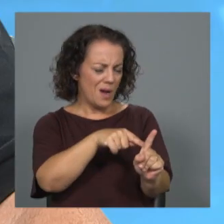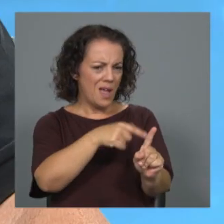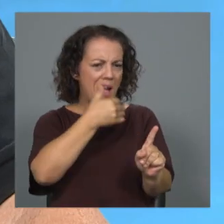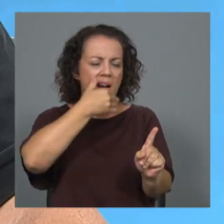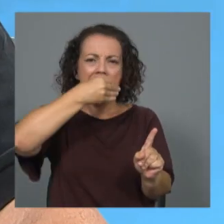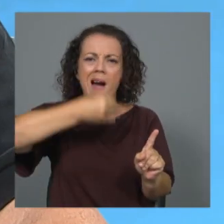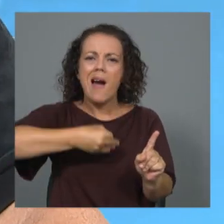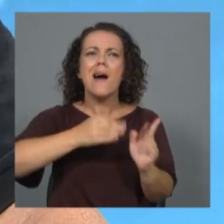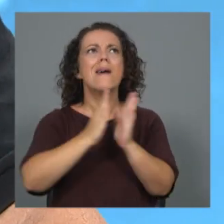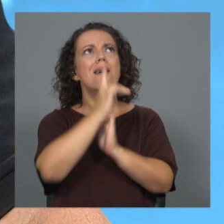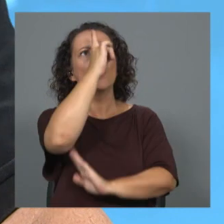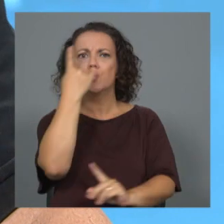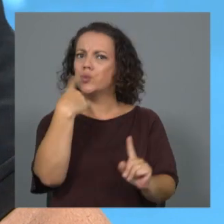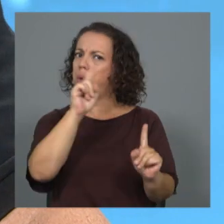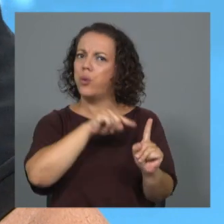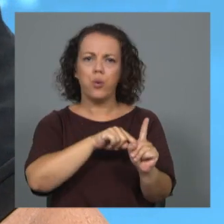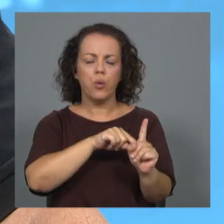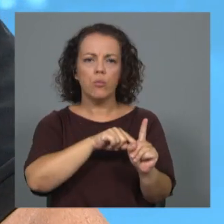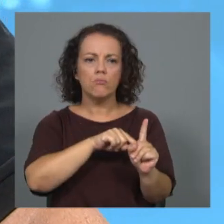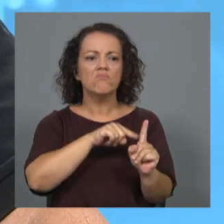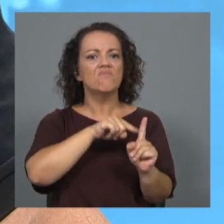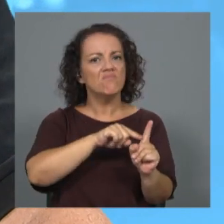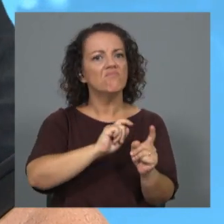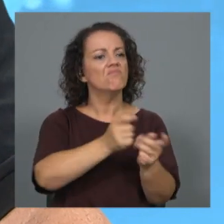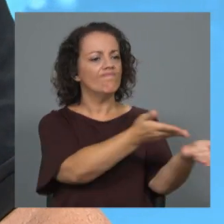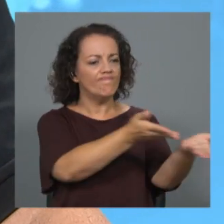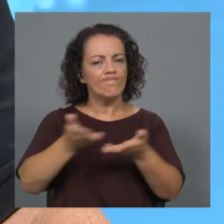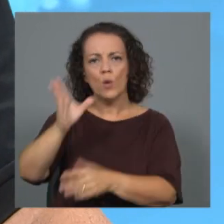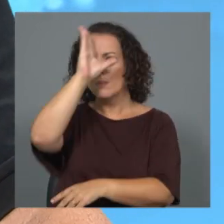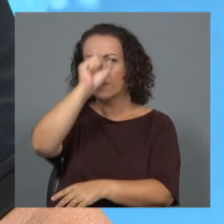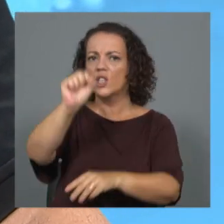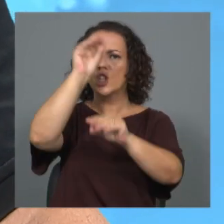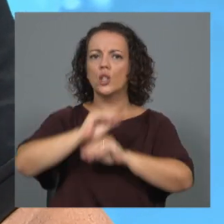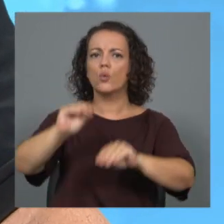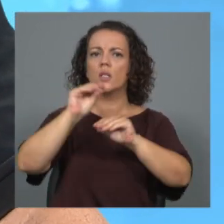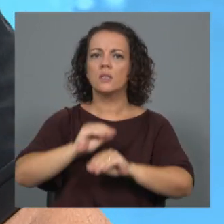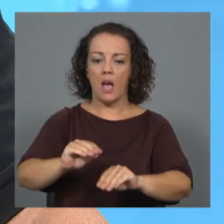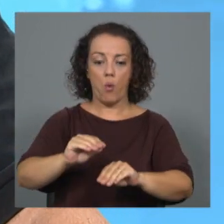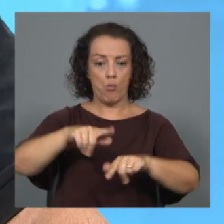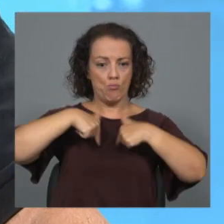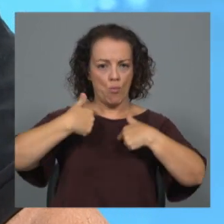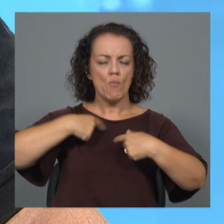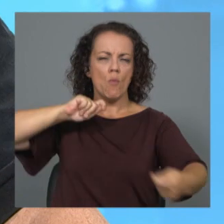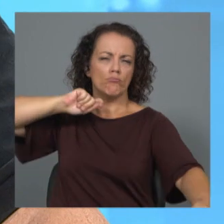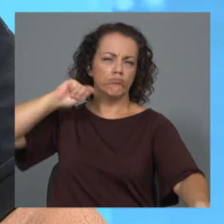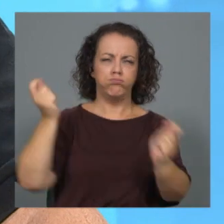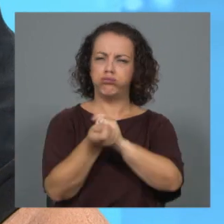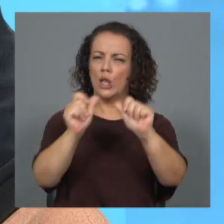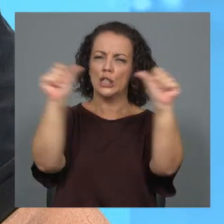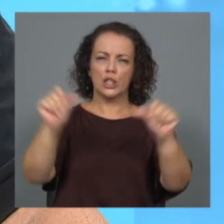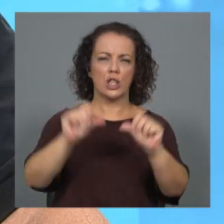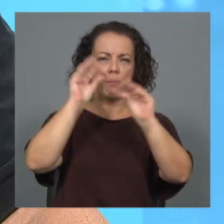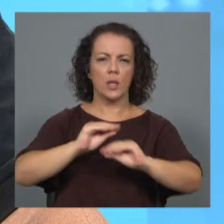ministro da Educação, fez uma reforma do ensino e introduziu como obrigatório no